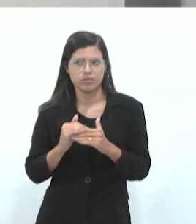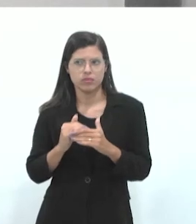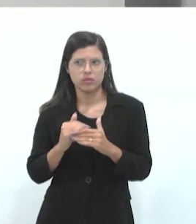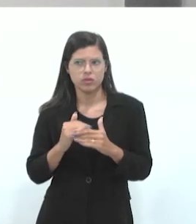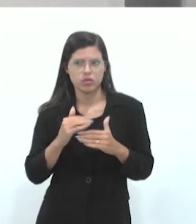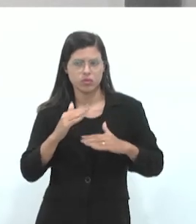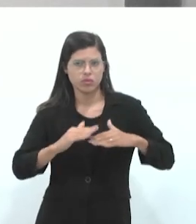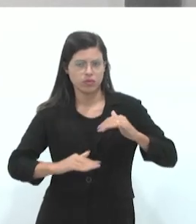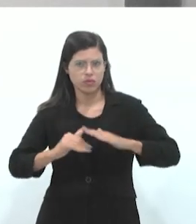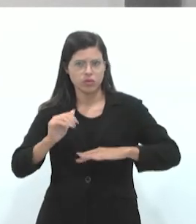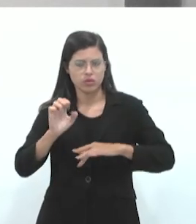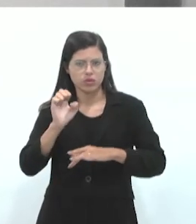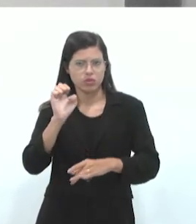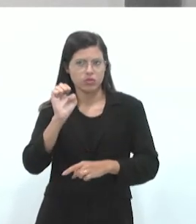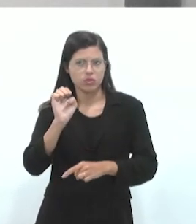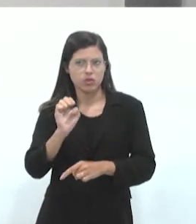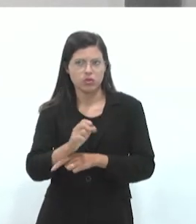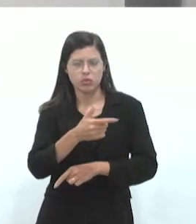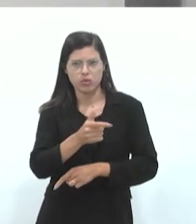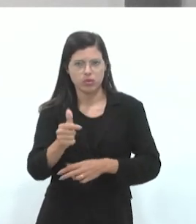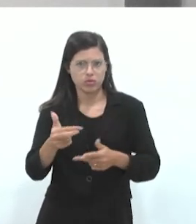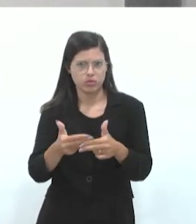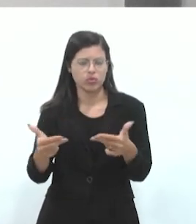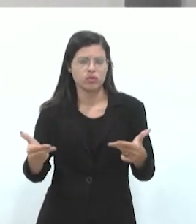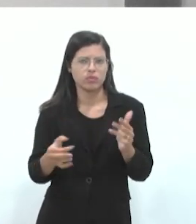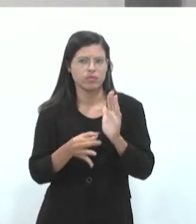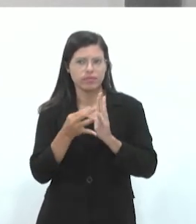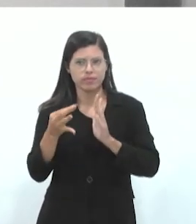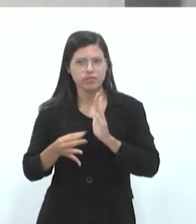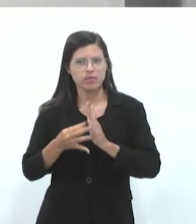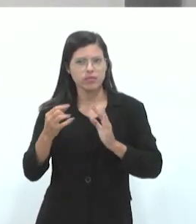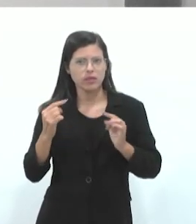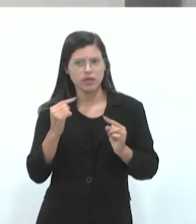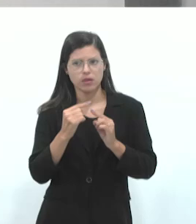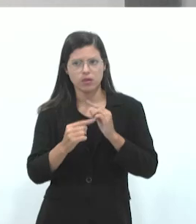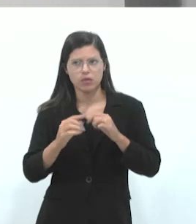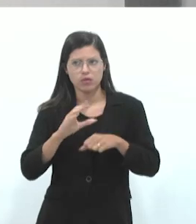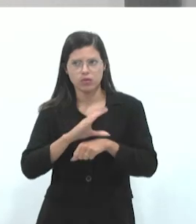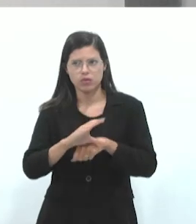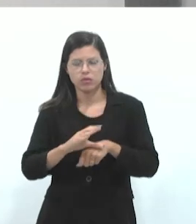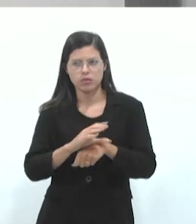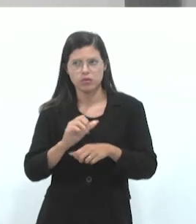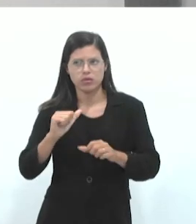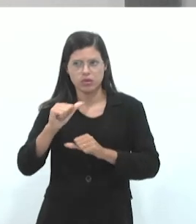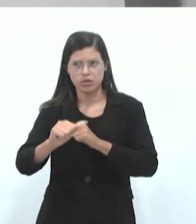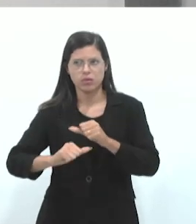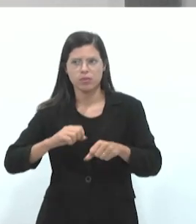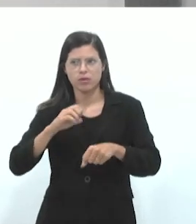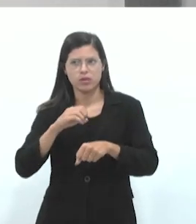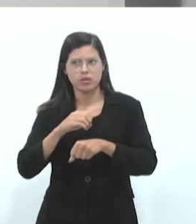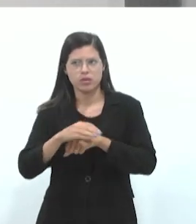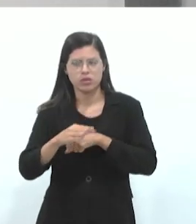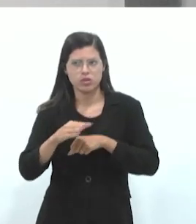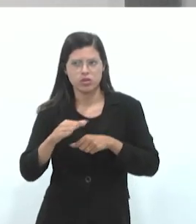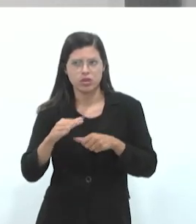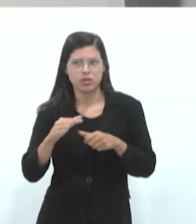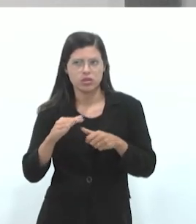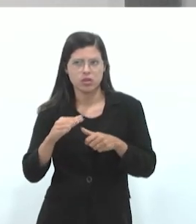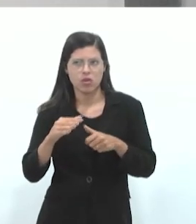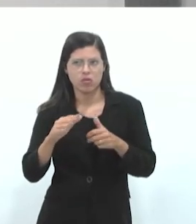dá outras providências. O parecer é pela inconstitucionalidade, concluindo pela transformação em indicação simples. Em